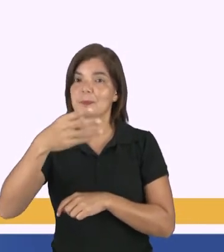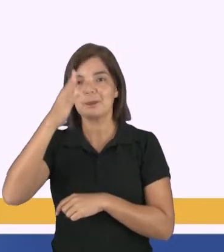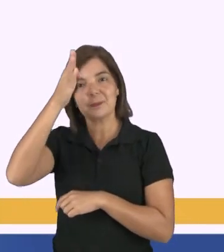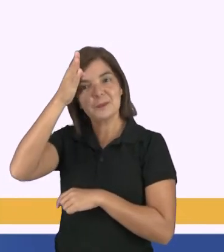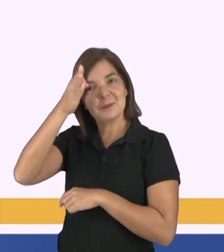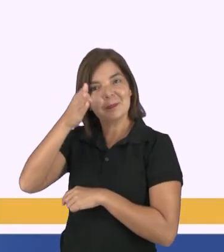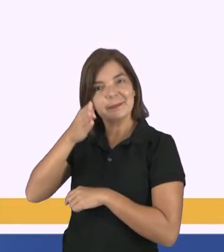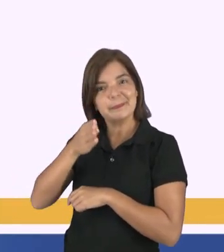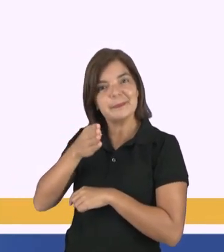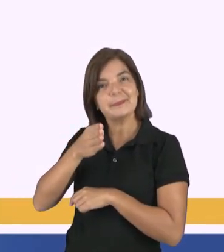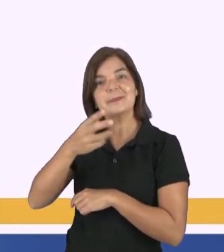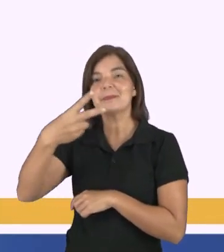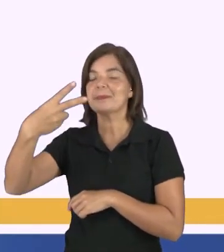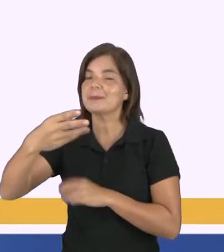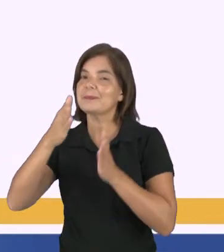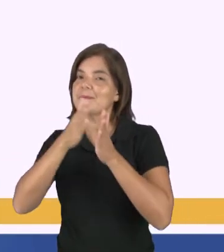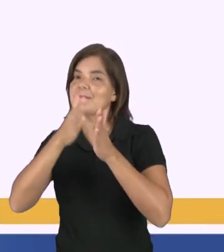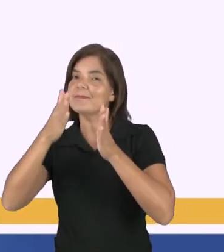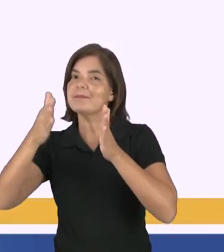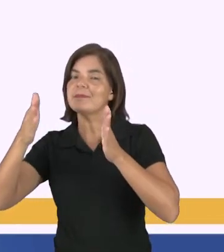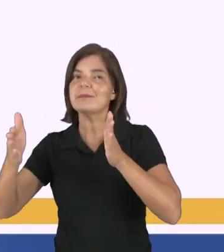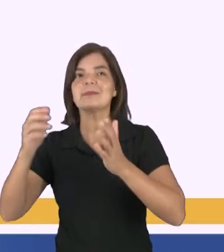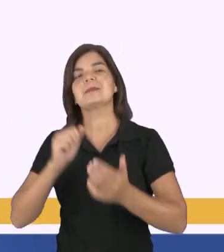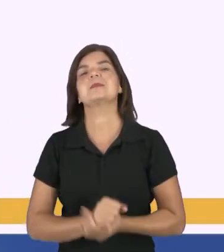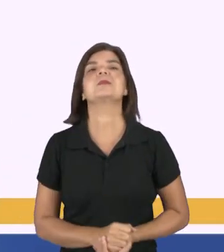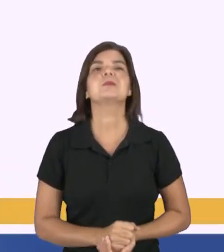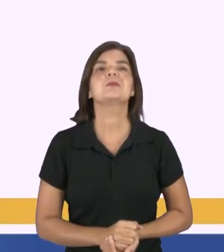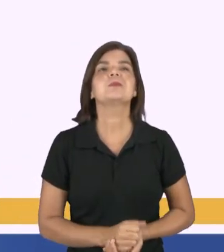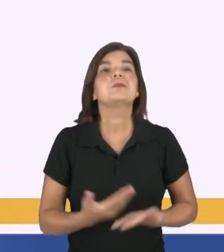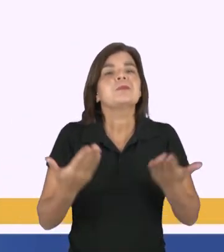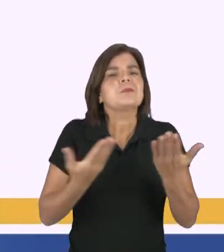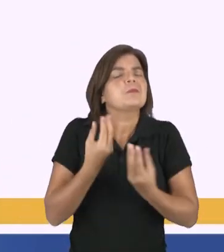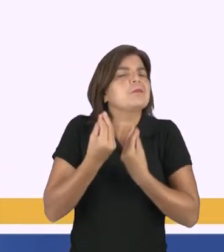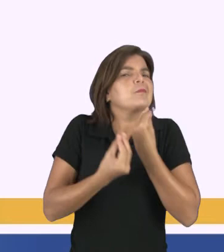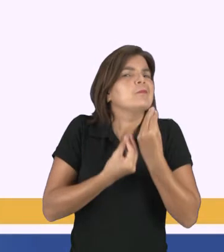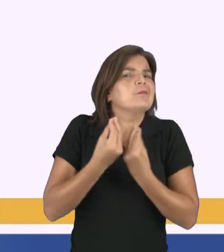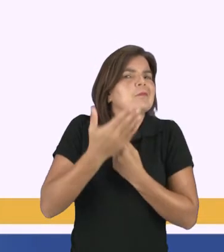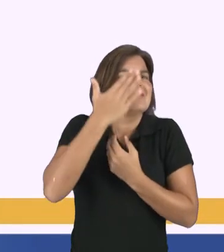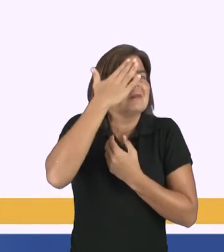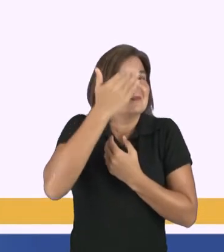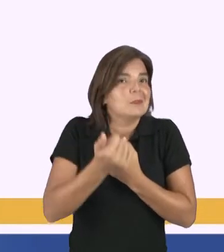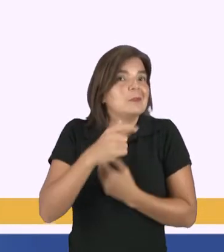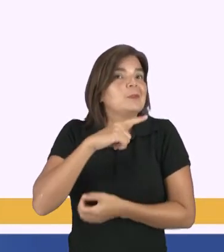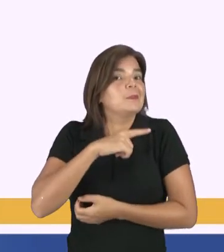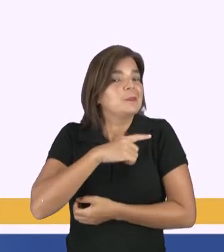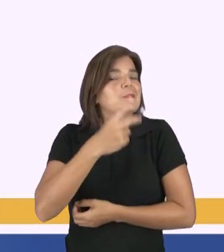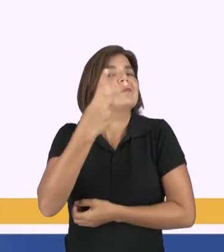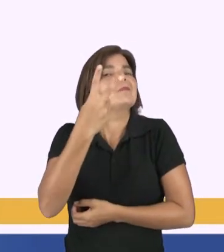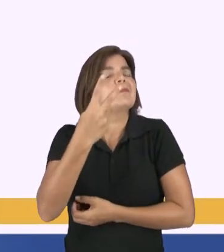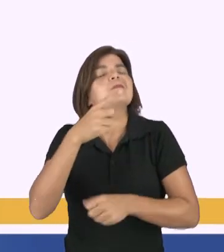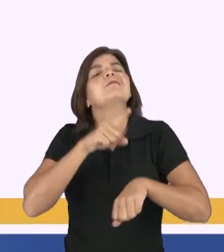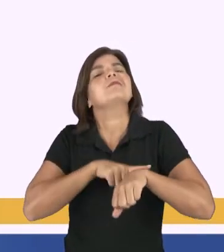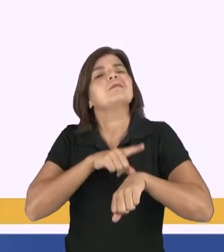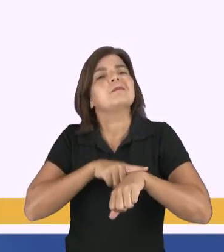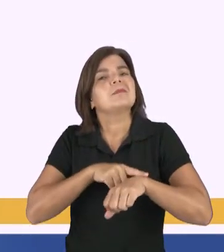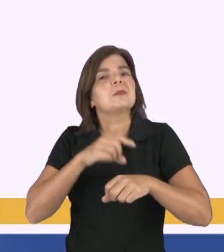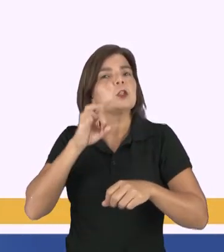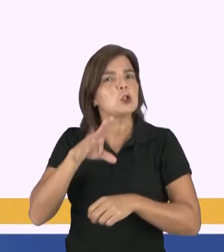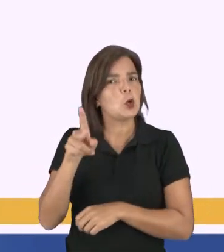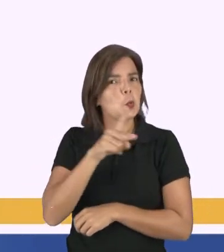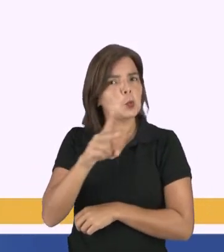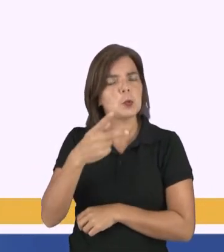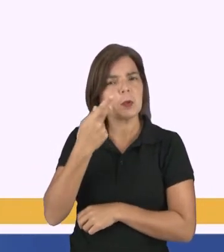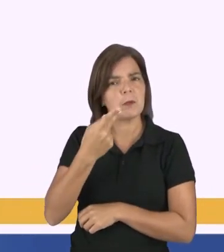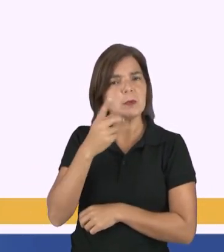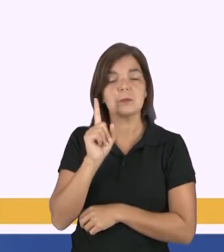tenha para o espaço outra barra e assim por diante agora como é que eu sei que aqui tem dois tempos só porque a